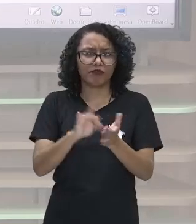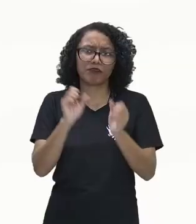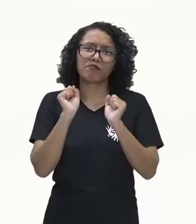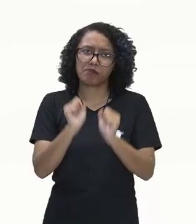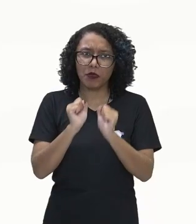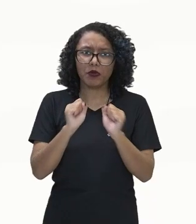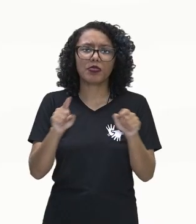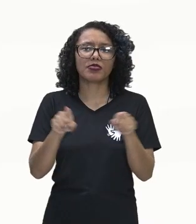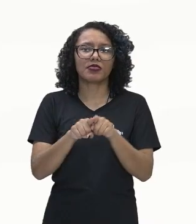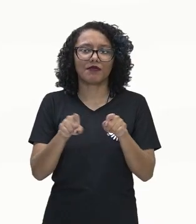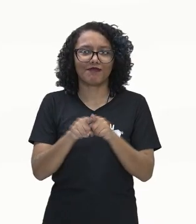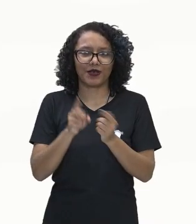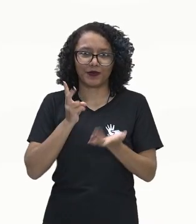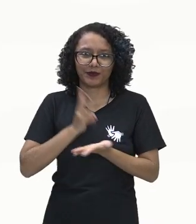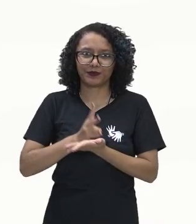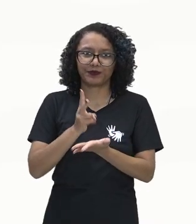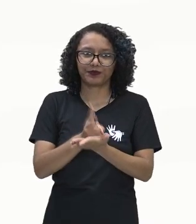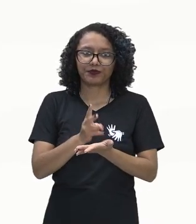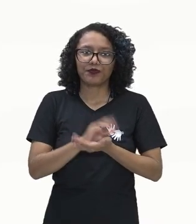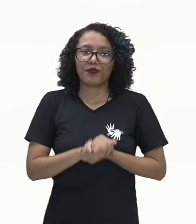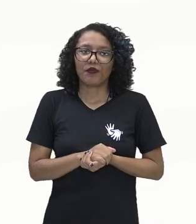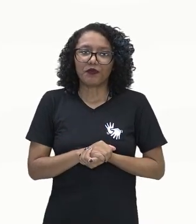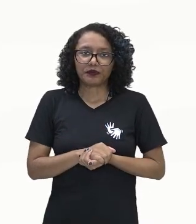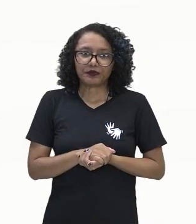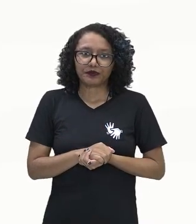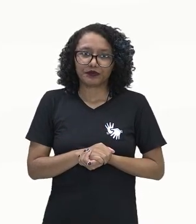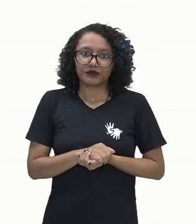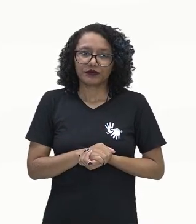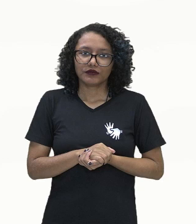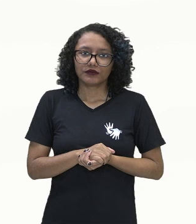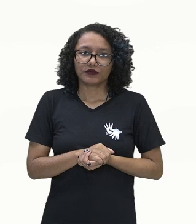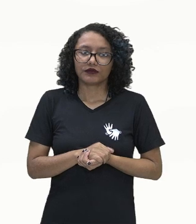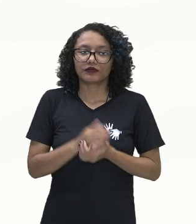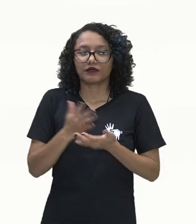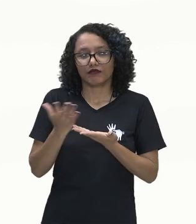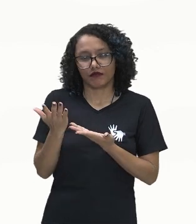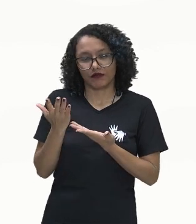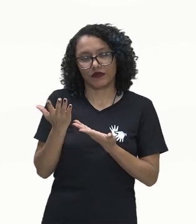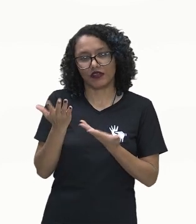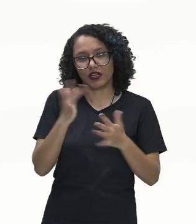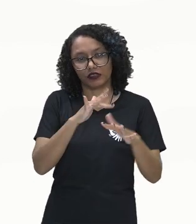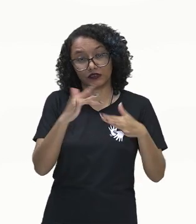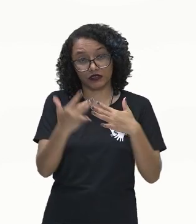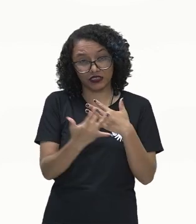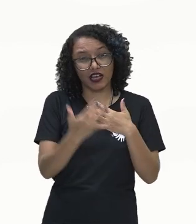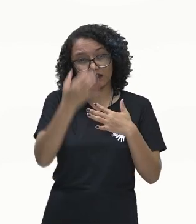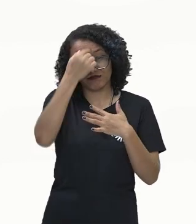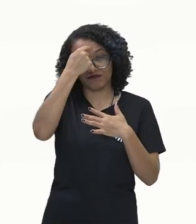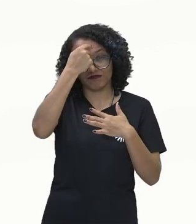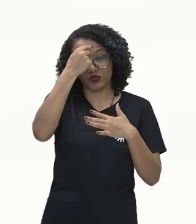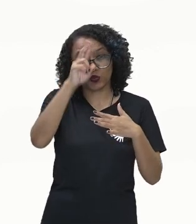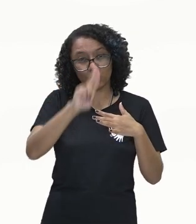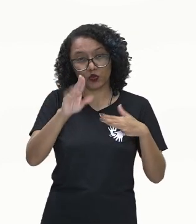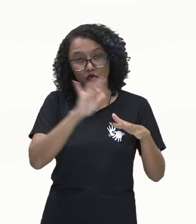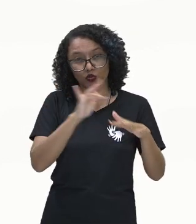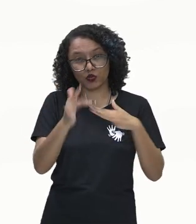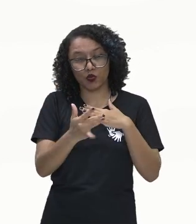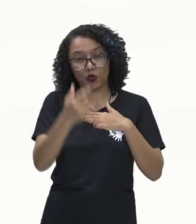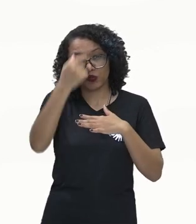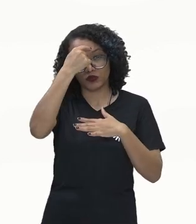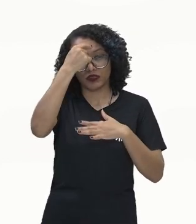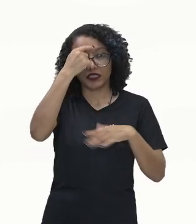continuidade, acompanhe comigo. Bem, além das redes sociais, né, desse uso consciente das redes sociais, a gente destaca